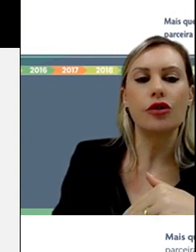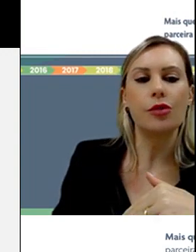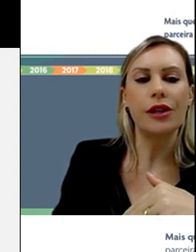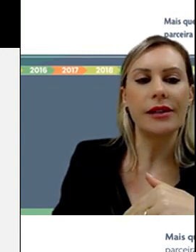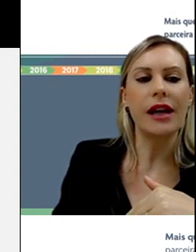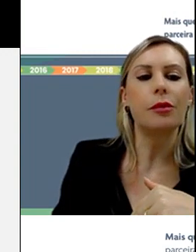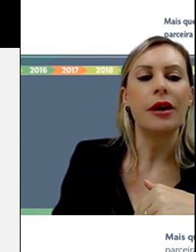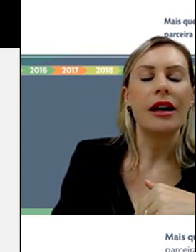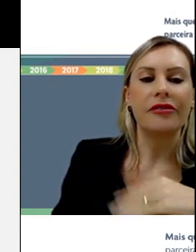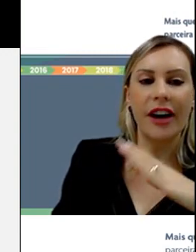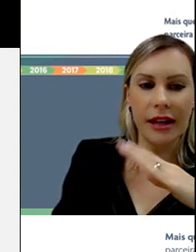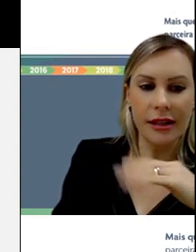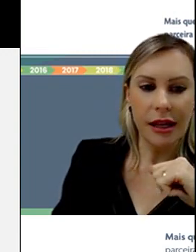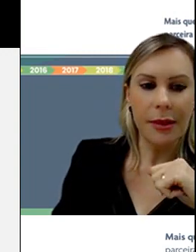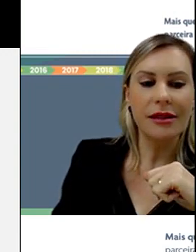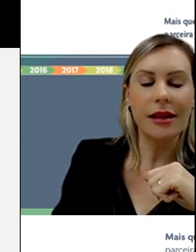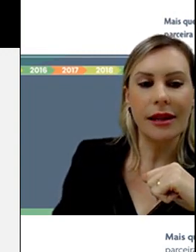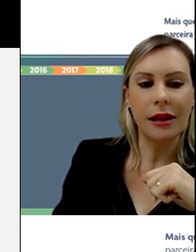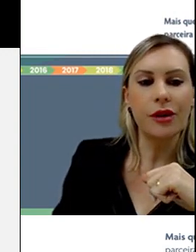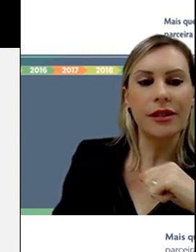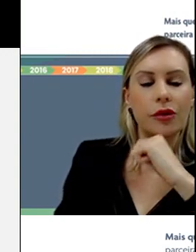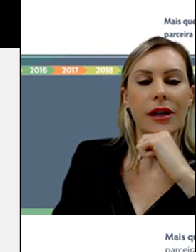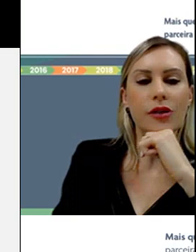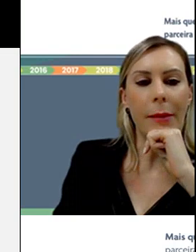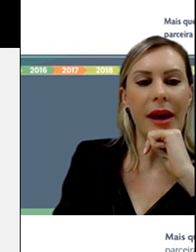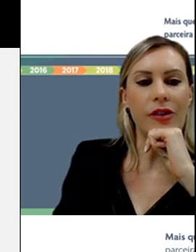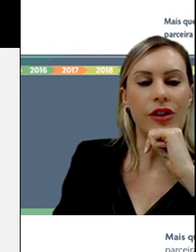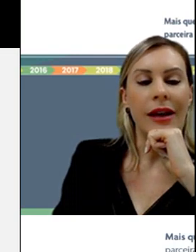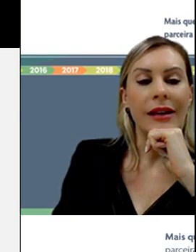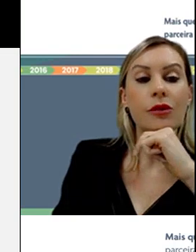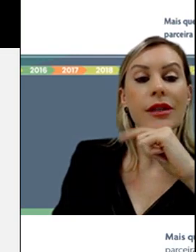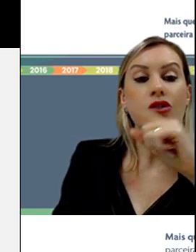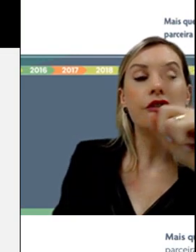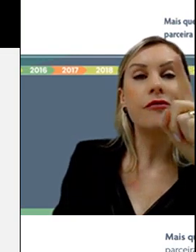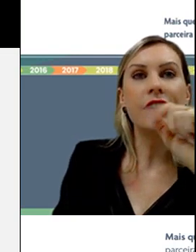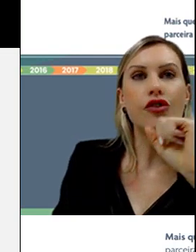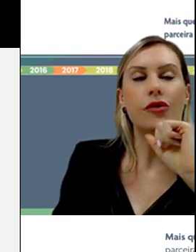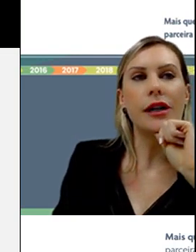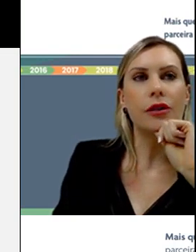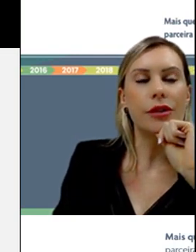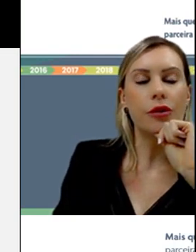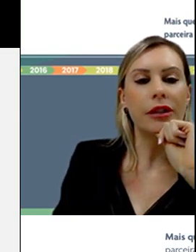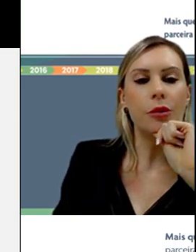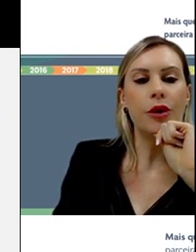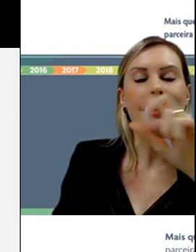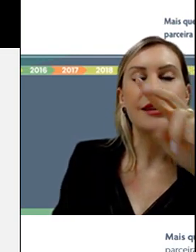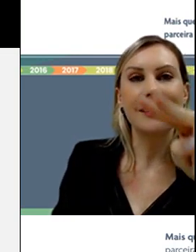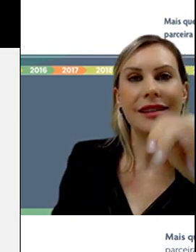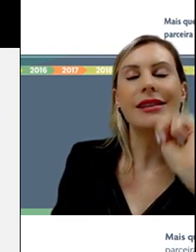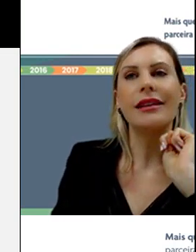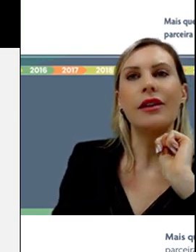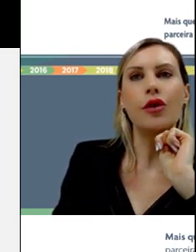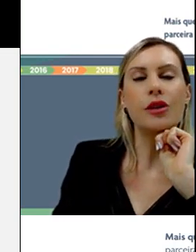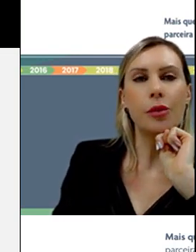20 anos, por exemplo, vai receber 60% da sua média. Não, Sandy, 21 anos eu